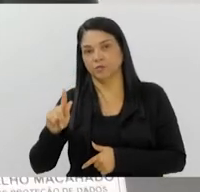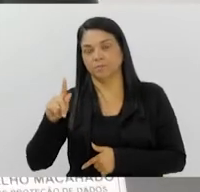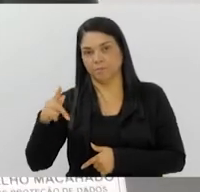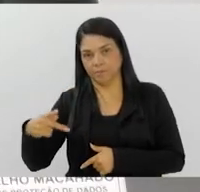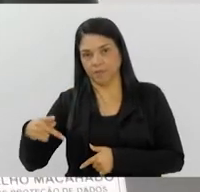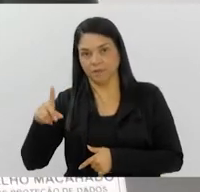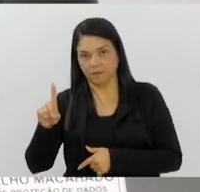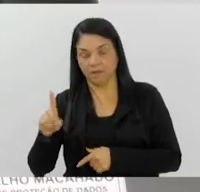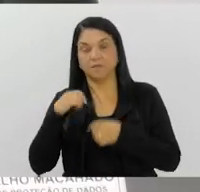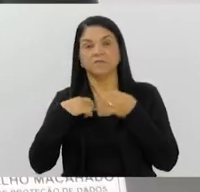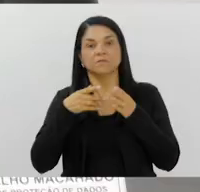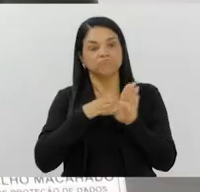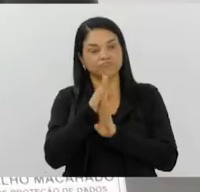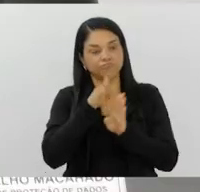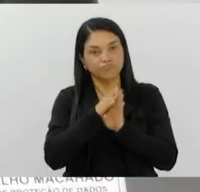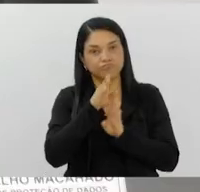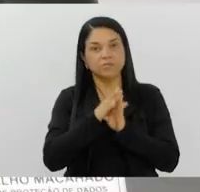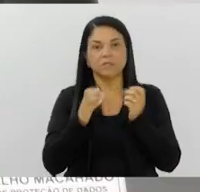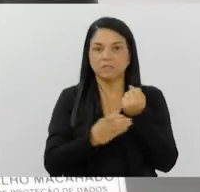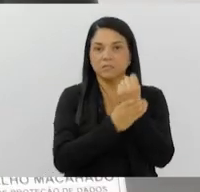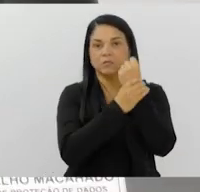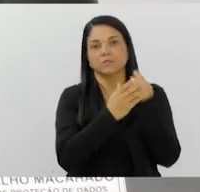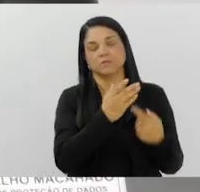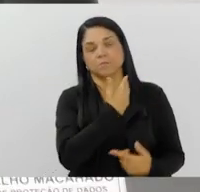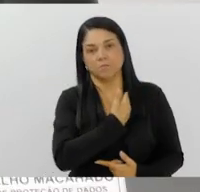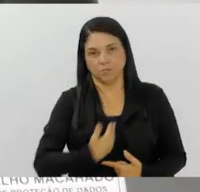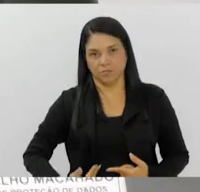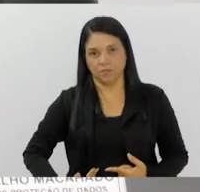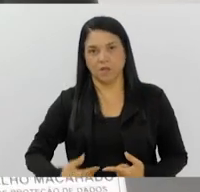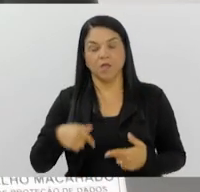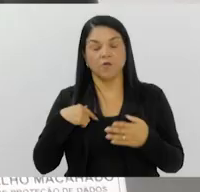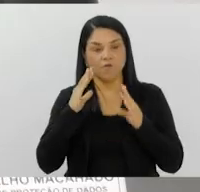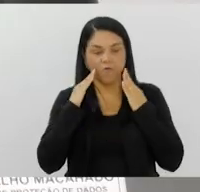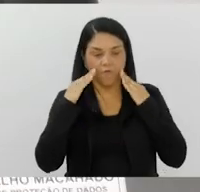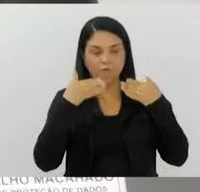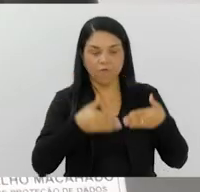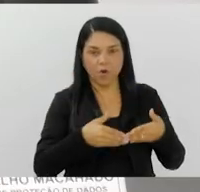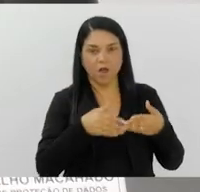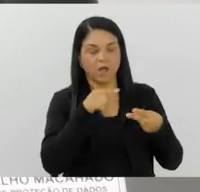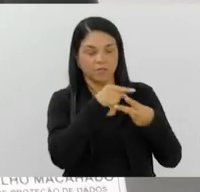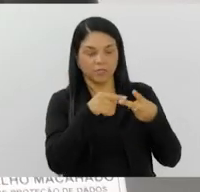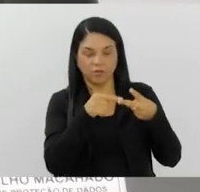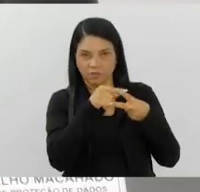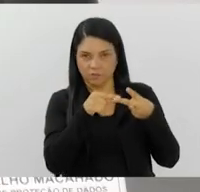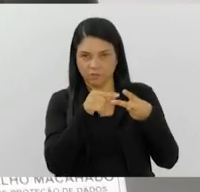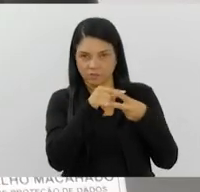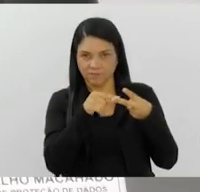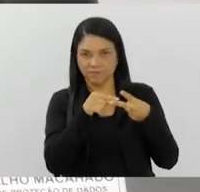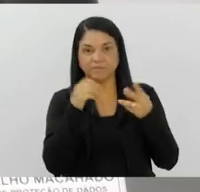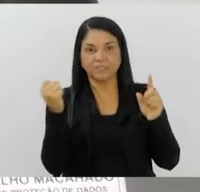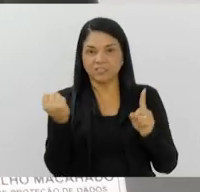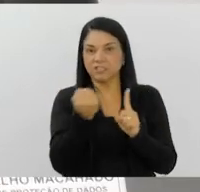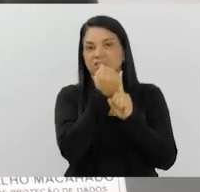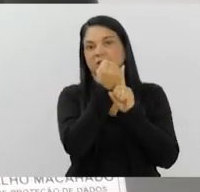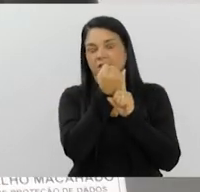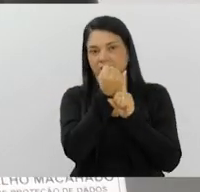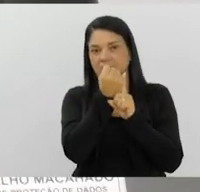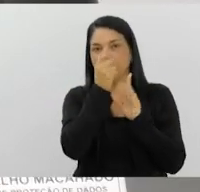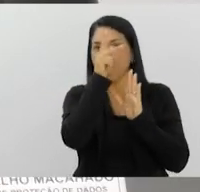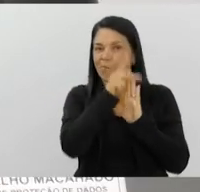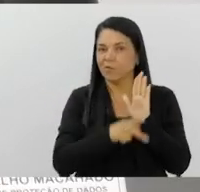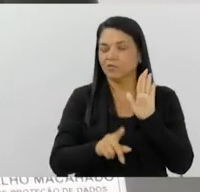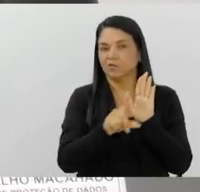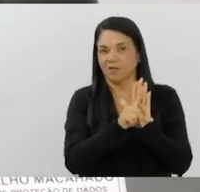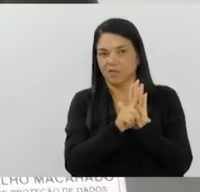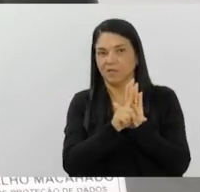observações sobre eh eh segurança pública e eu vou então agora focar em dois pontos que eu gostaria destacar em relação a esse projeto de